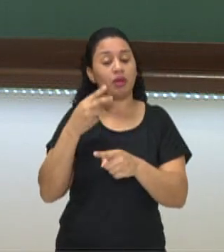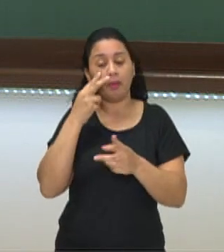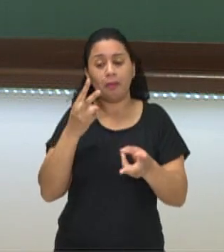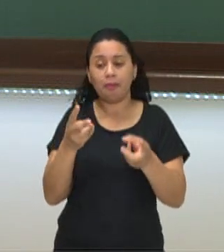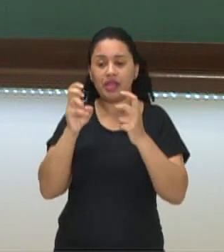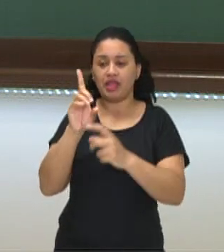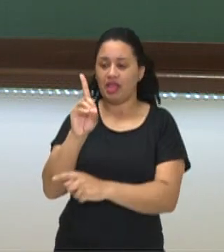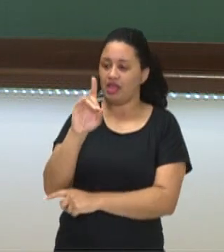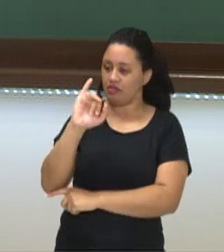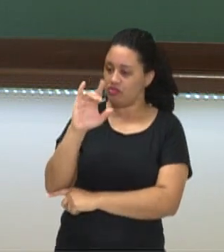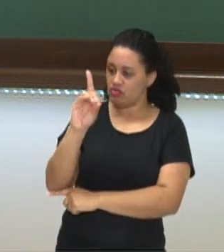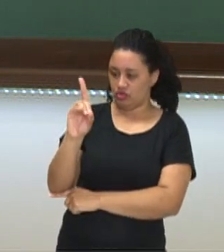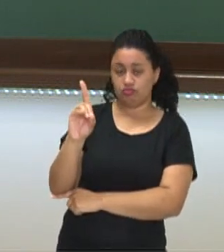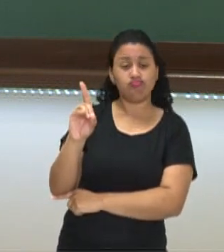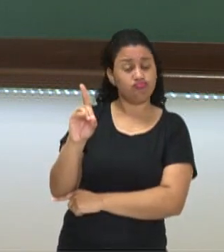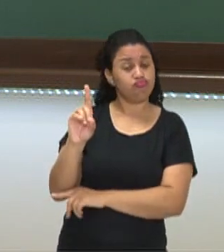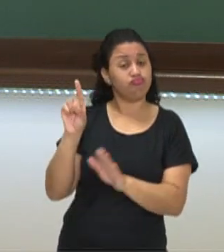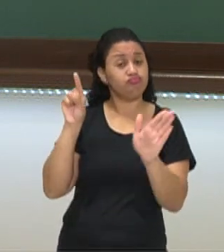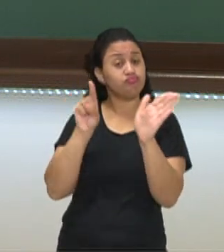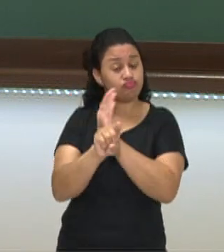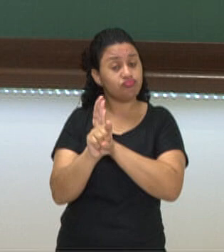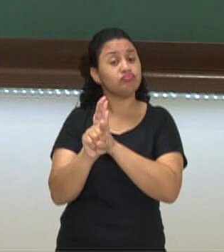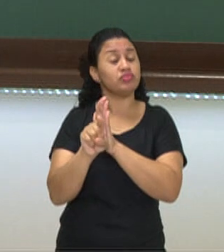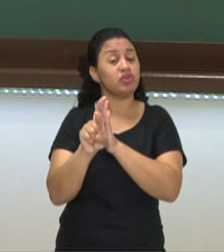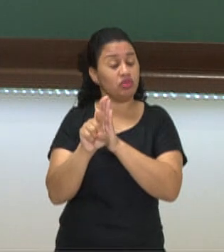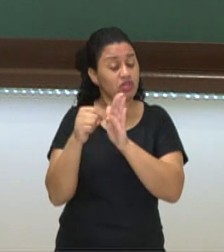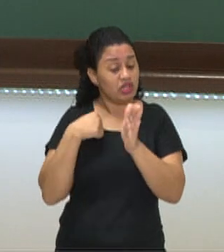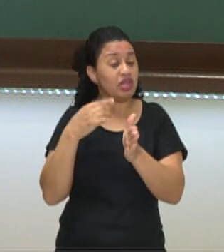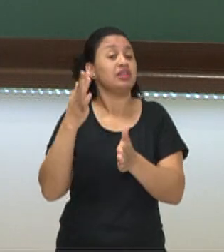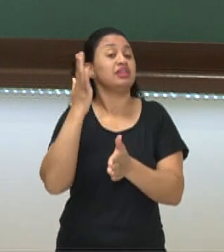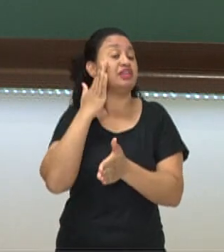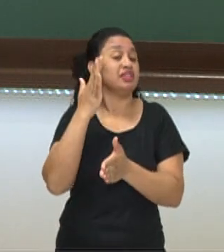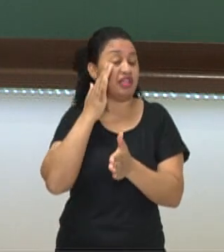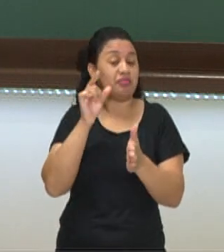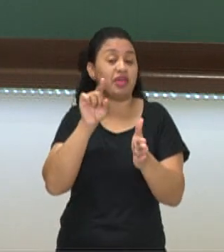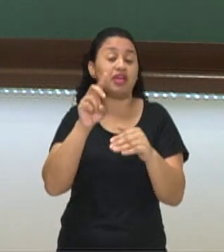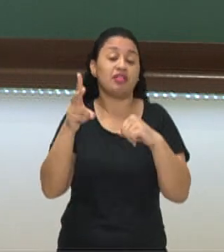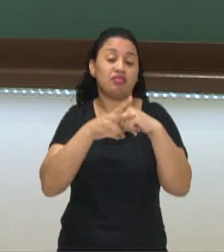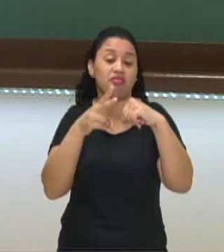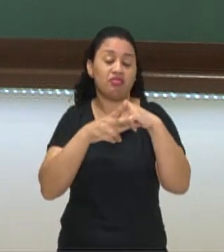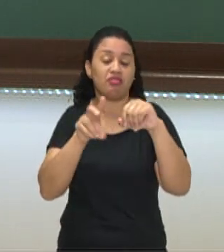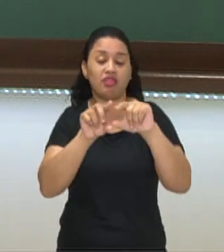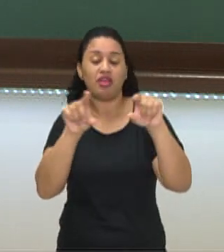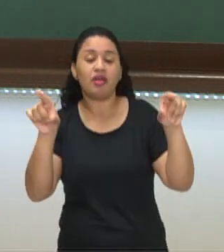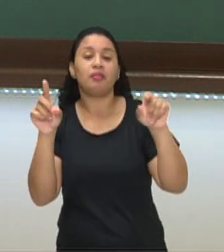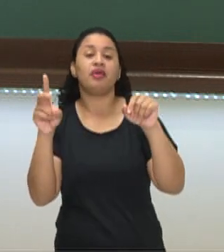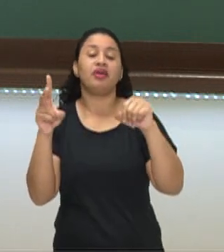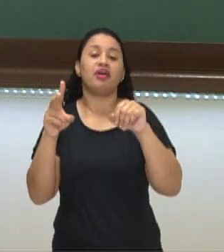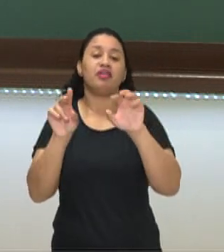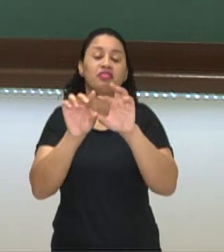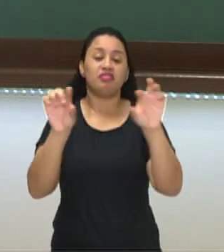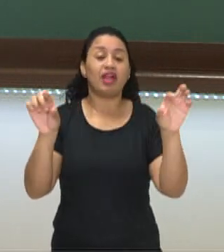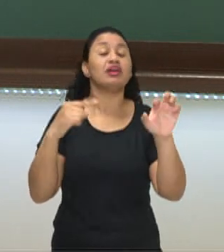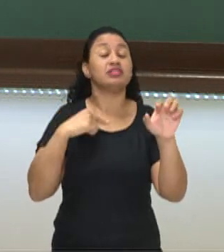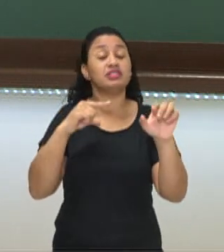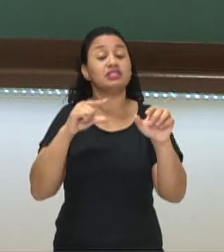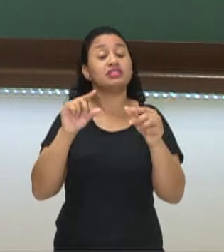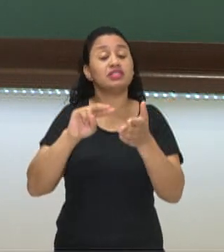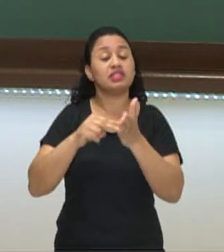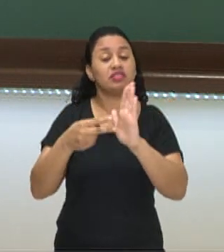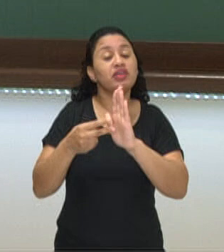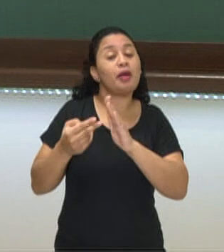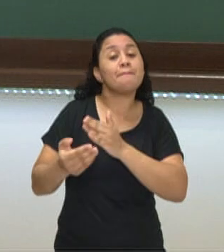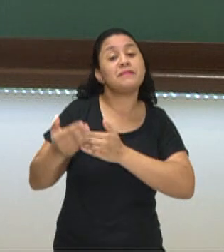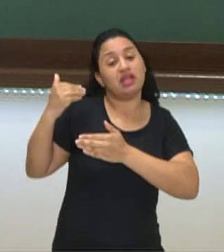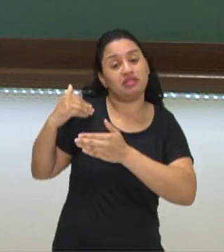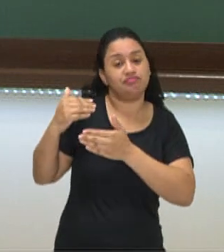este did em uma pergunta, por exemplo, na mesma hora você sabe que aquele verbo que está naquela frase será conjugado no passado.